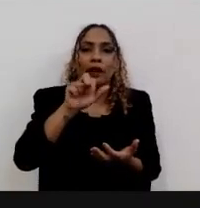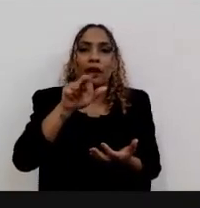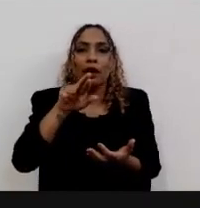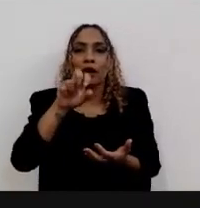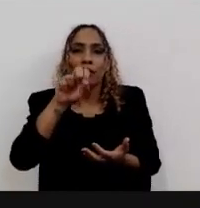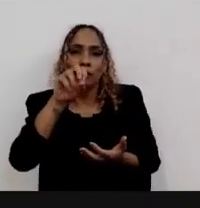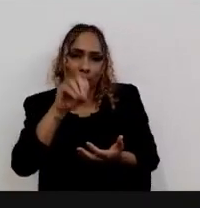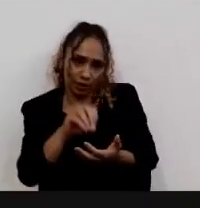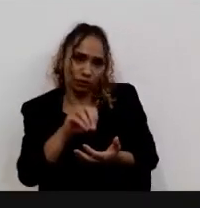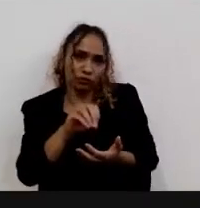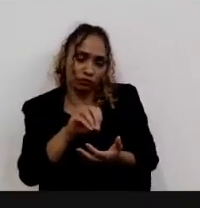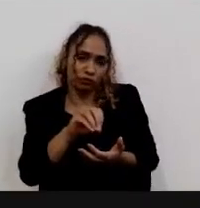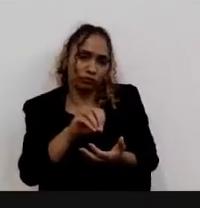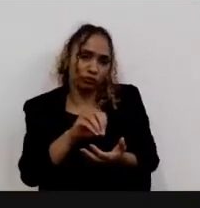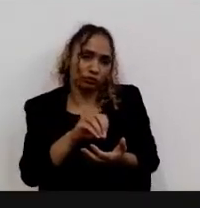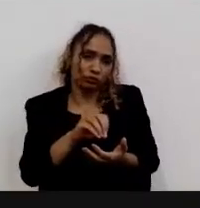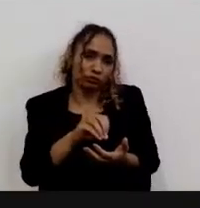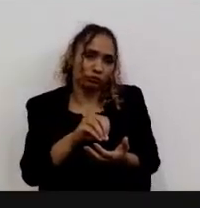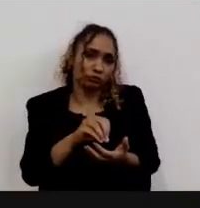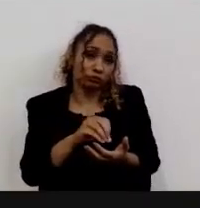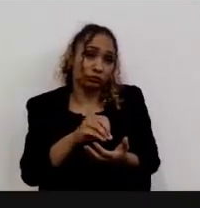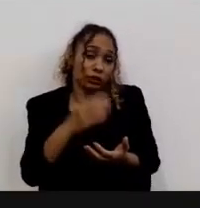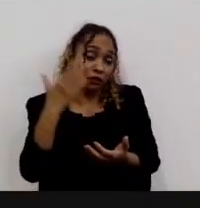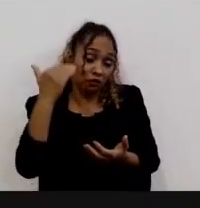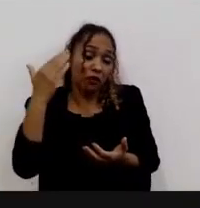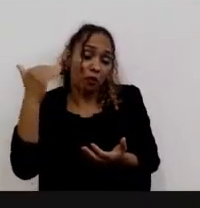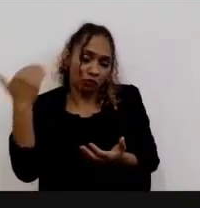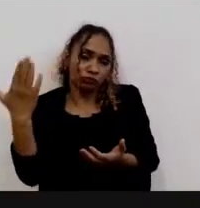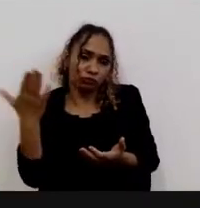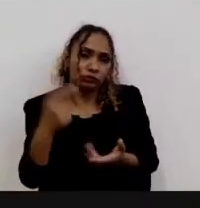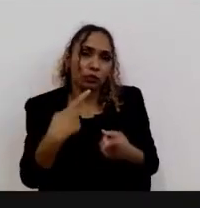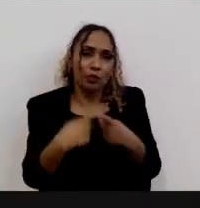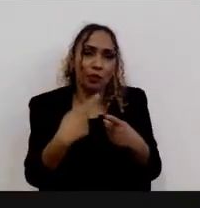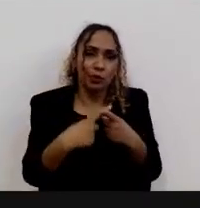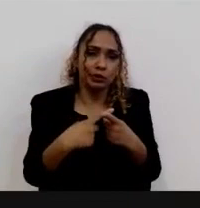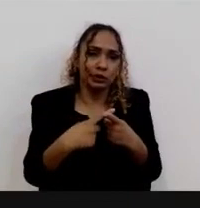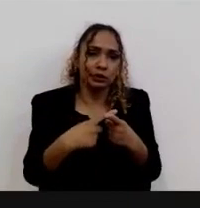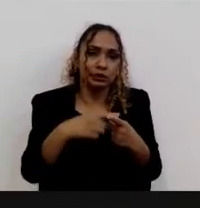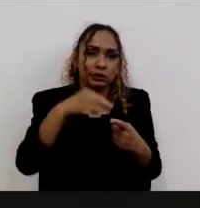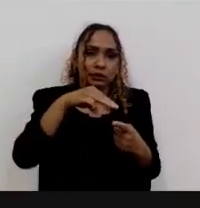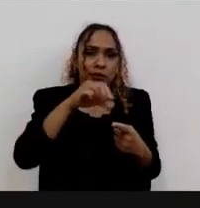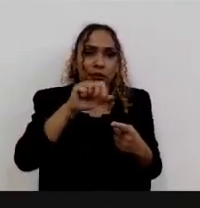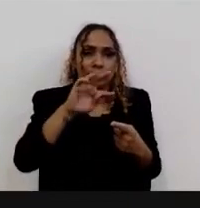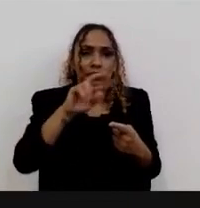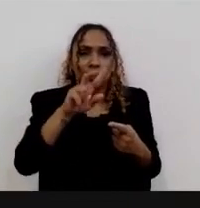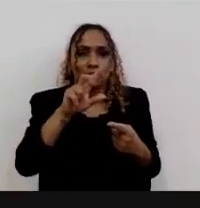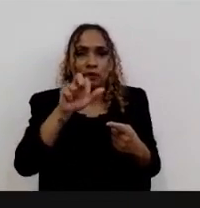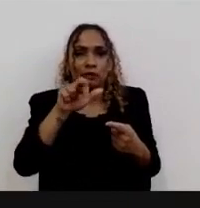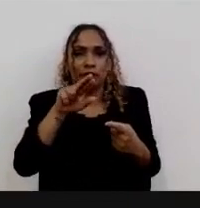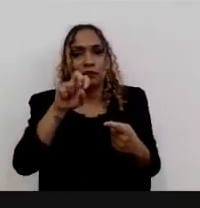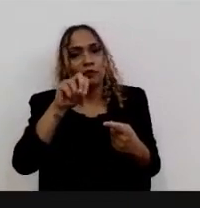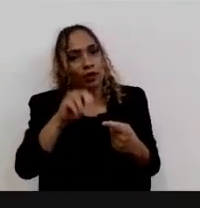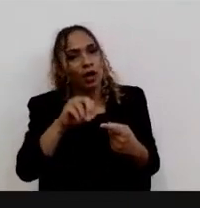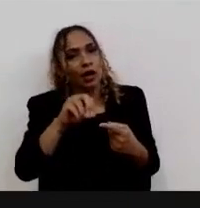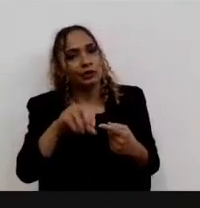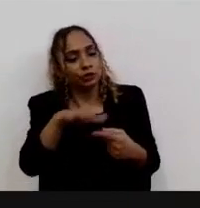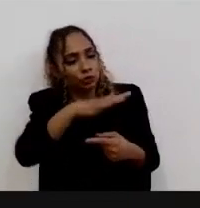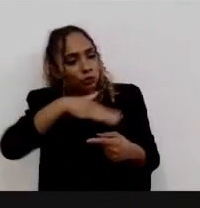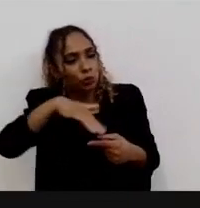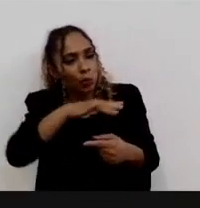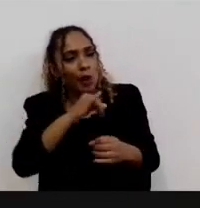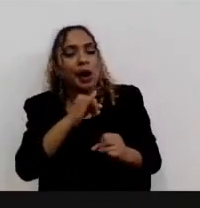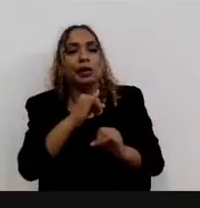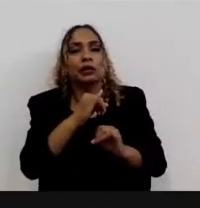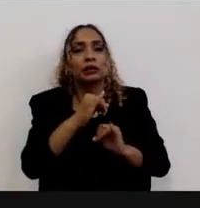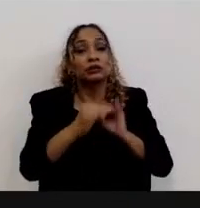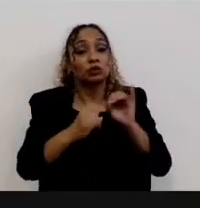né? Por quê? Porque o metaverso, na sua concepção, ele provê um ambiente